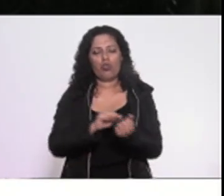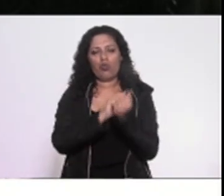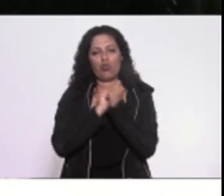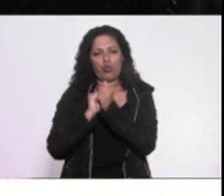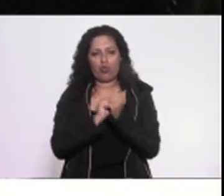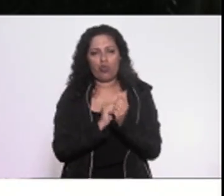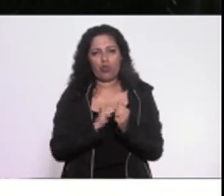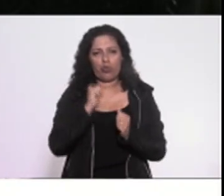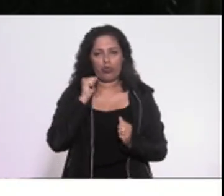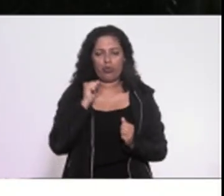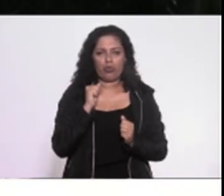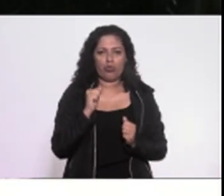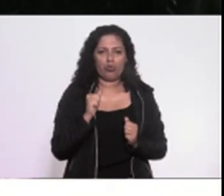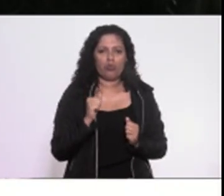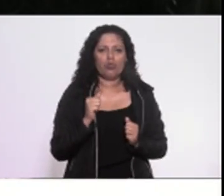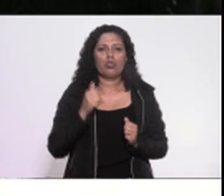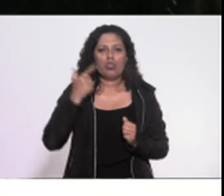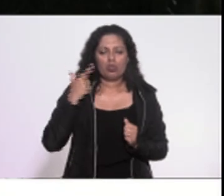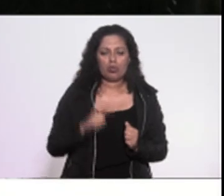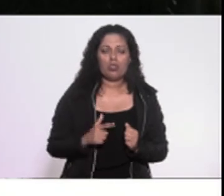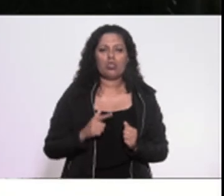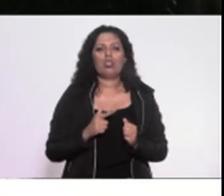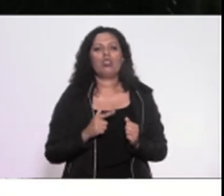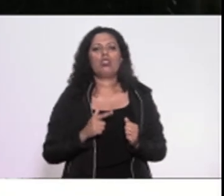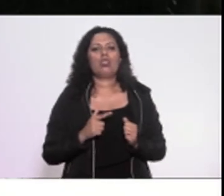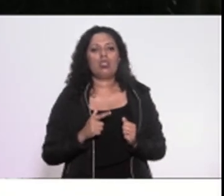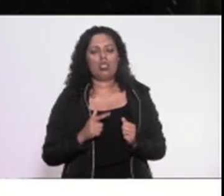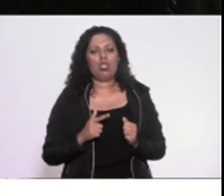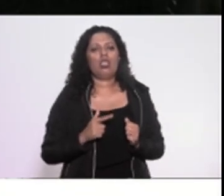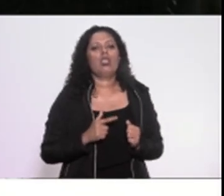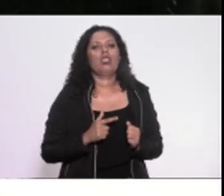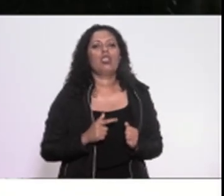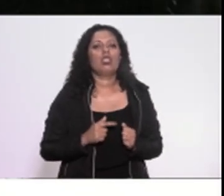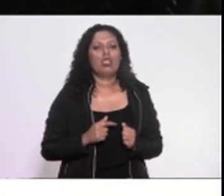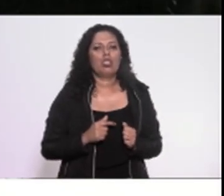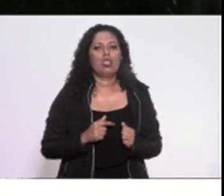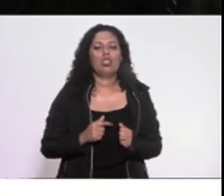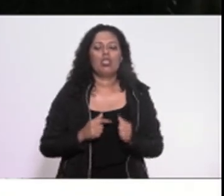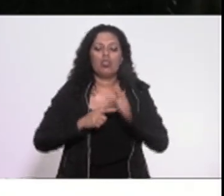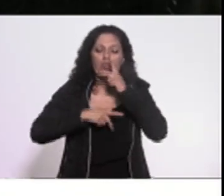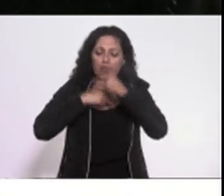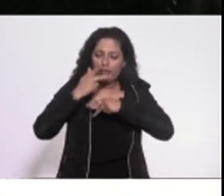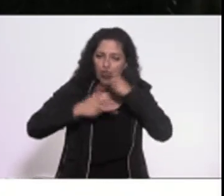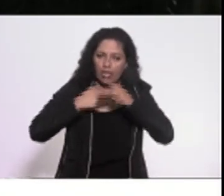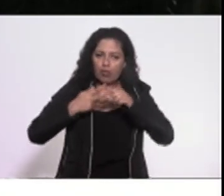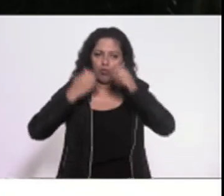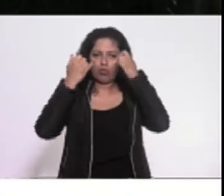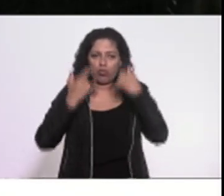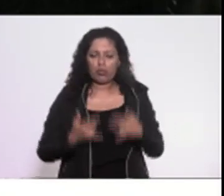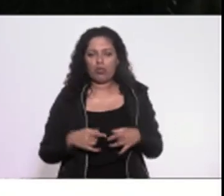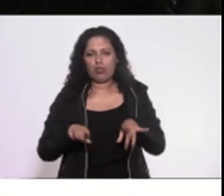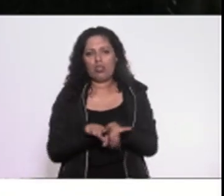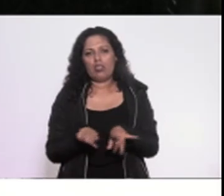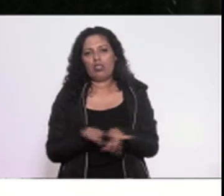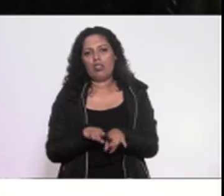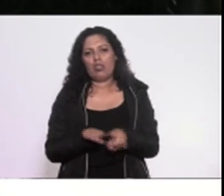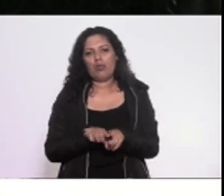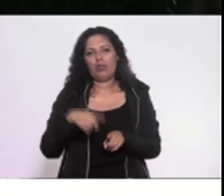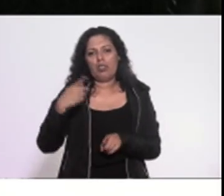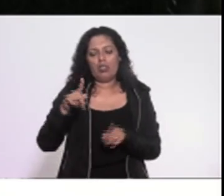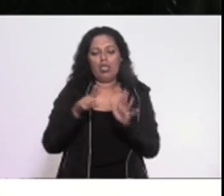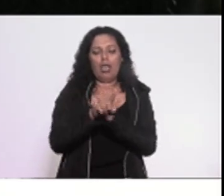da autoridade, se fazia o registro de ocorrência e se dava não só visibilidade, mas também a possibilidade de